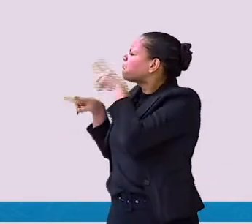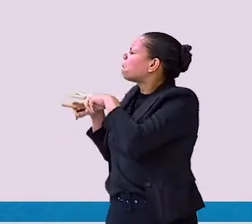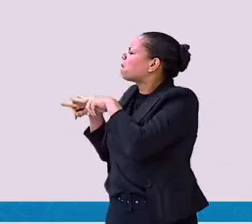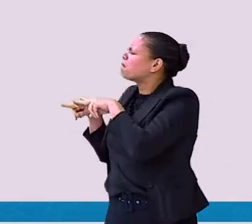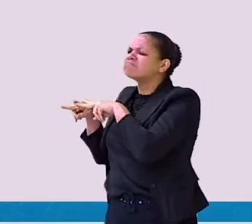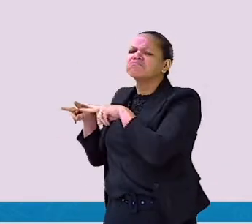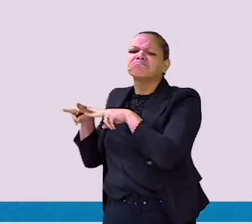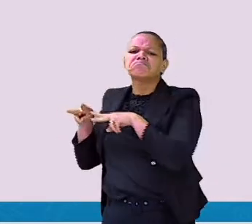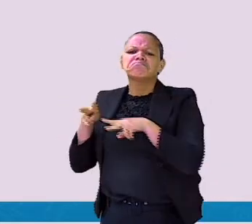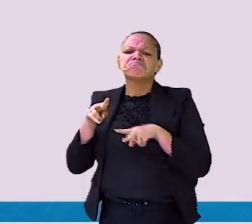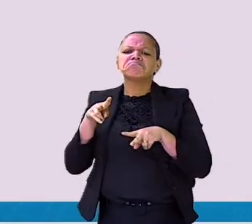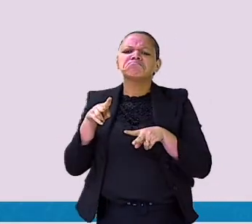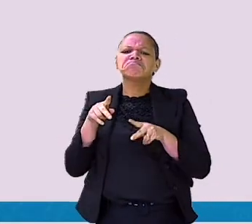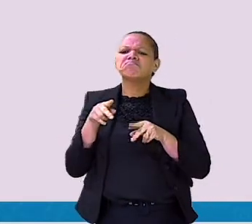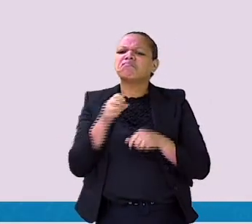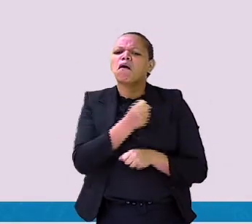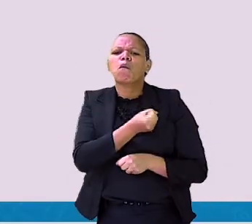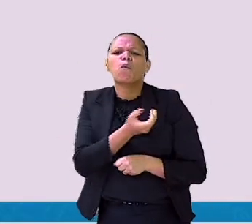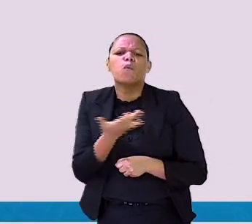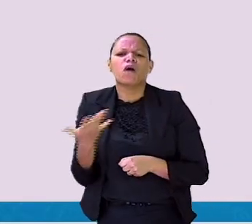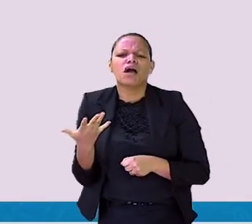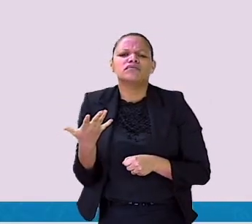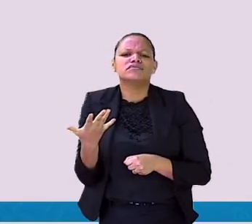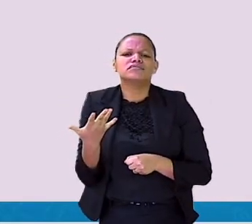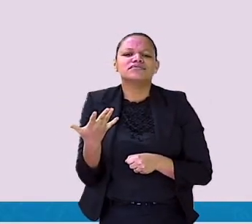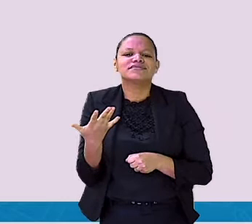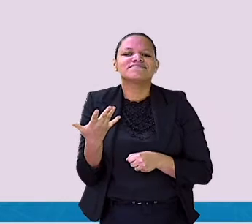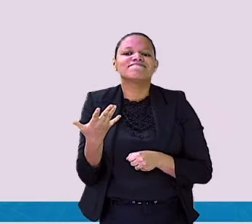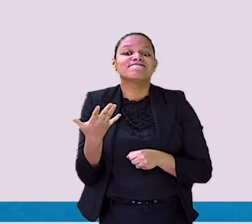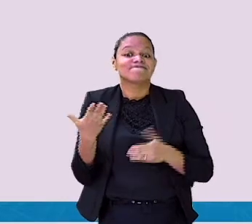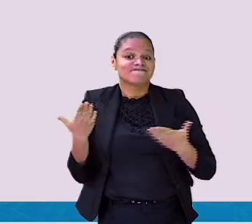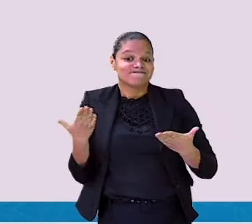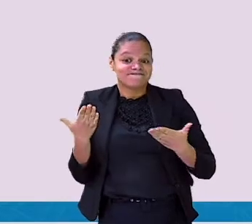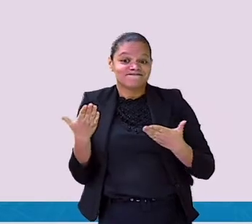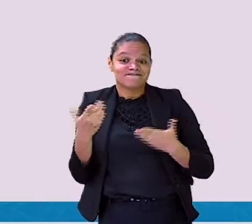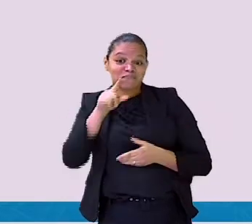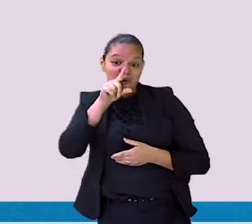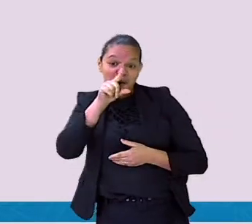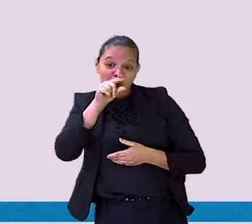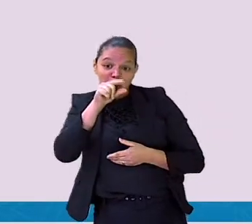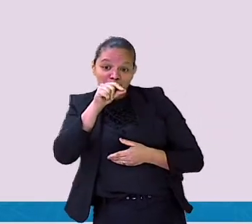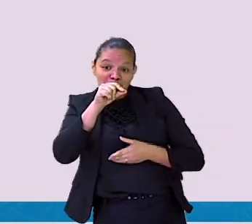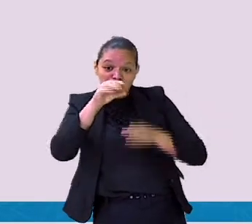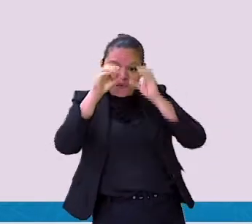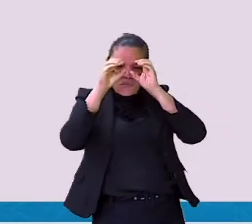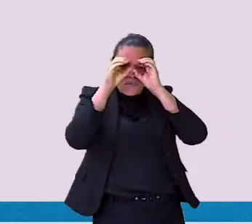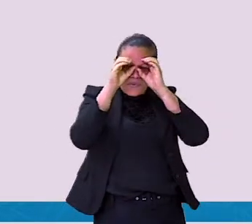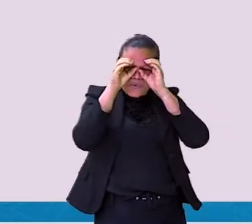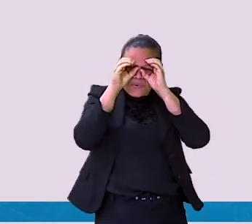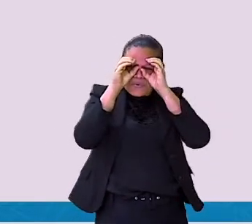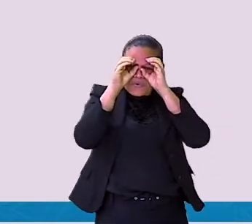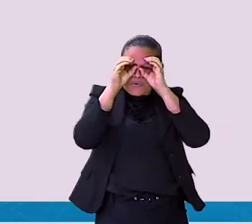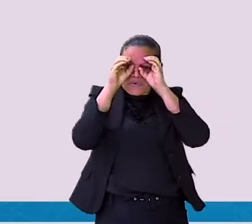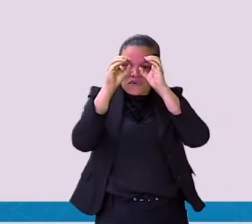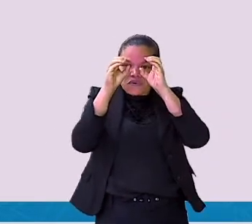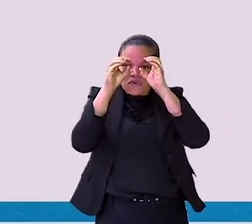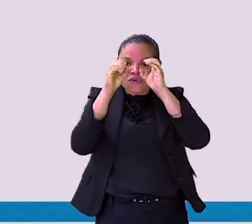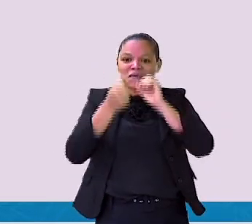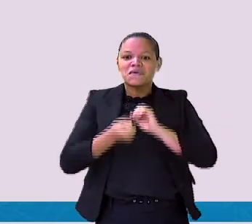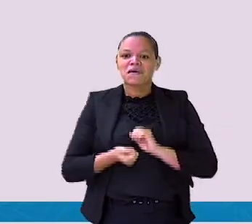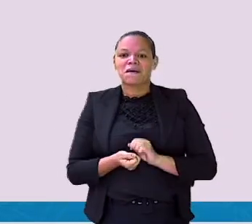história acontecer. Vamos lá? A Dona Corujinha, aqui ó,